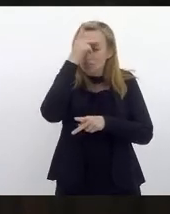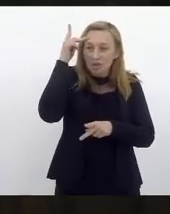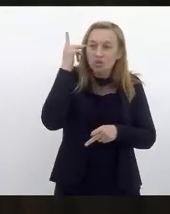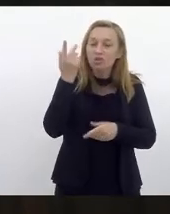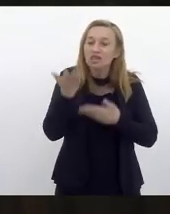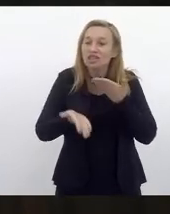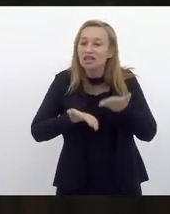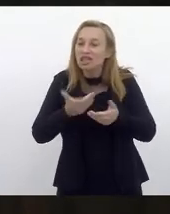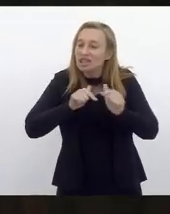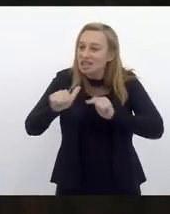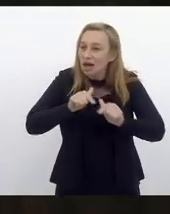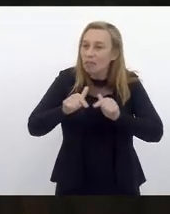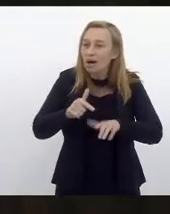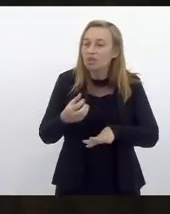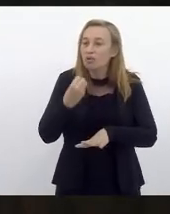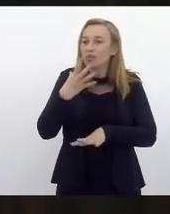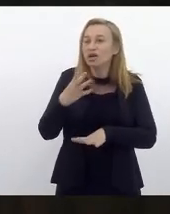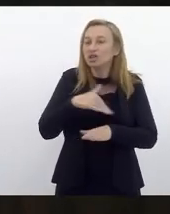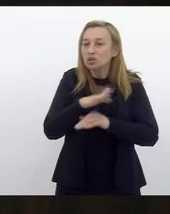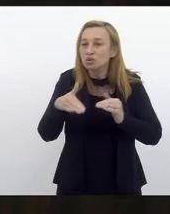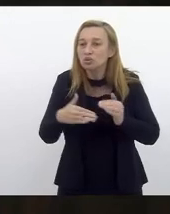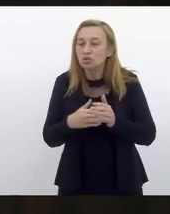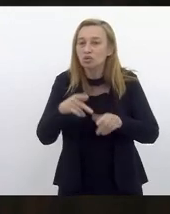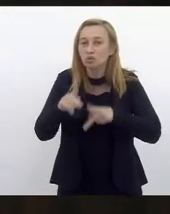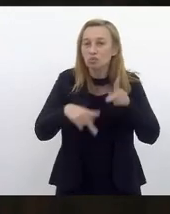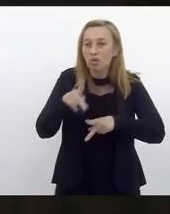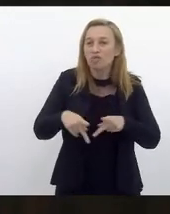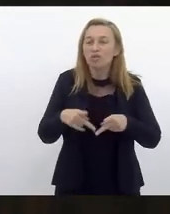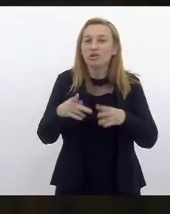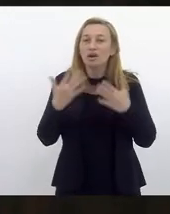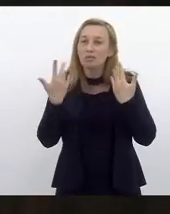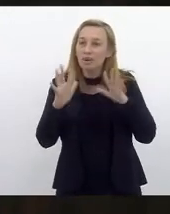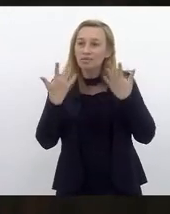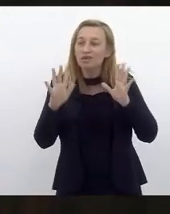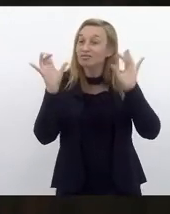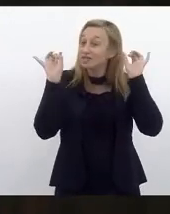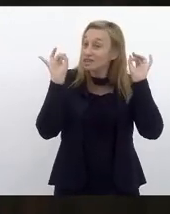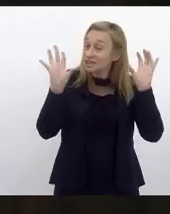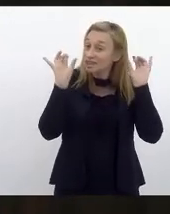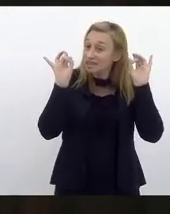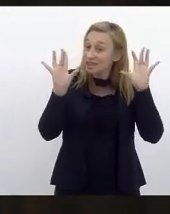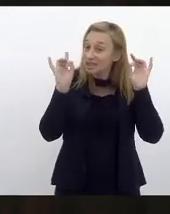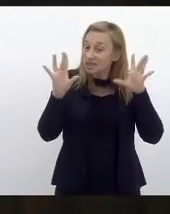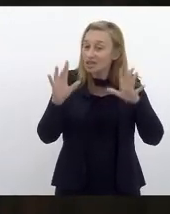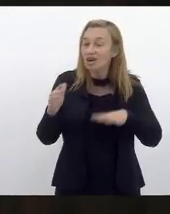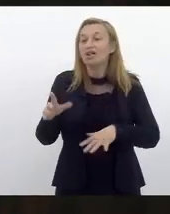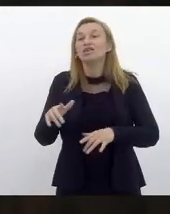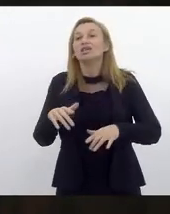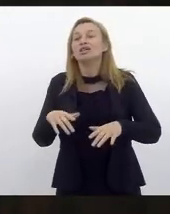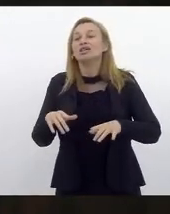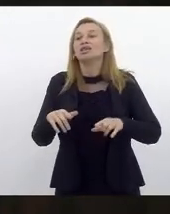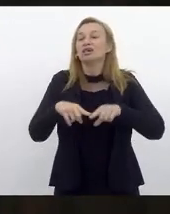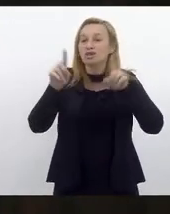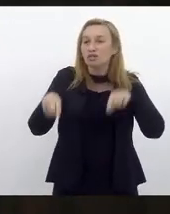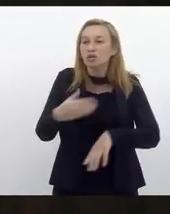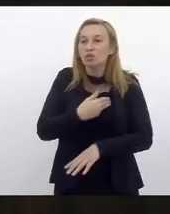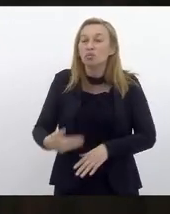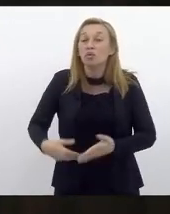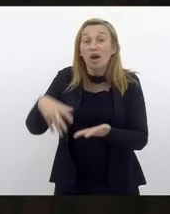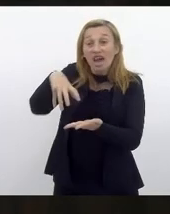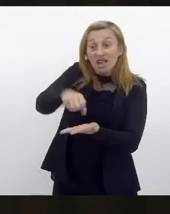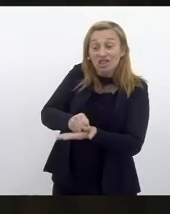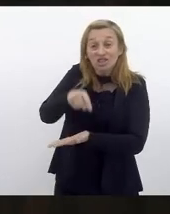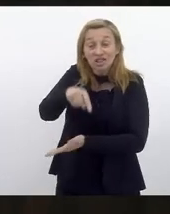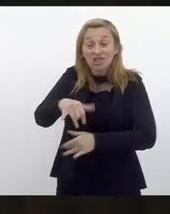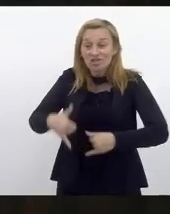trabalham para o bem-estar de toda a população. Então, uma saudação muito especial aos servidores públicos, registrando aqui o